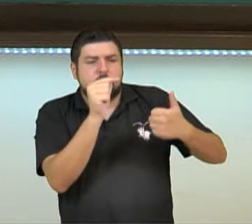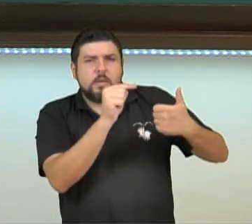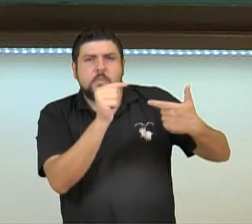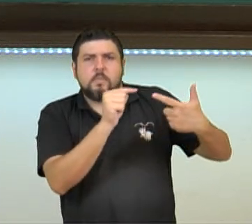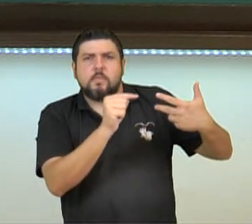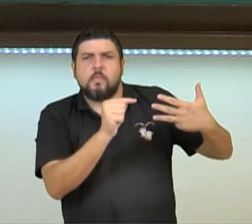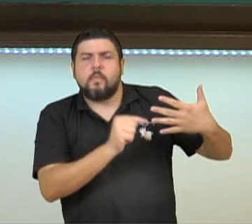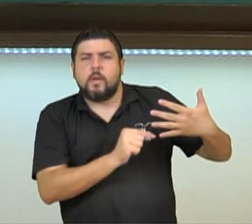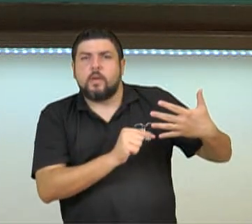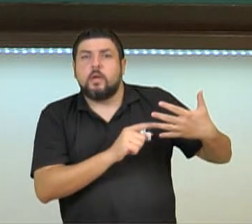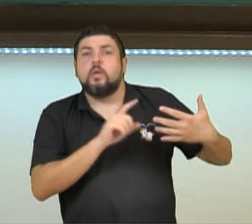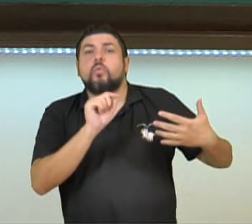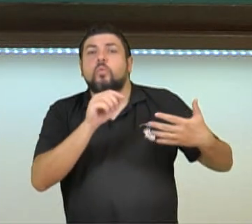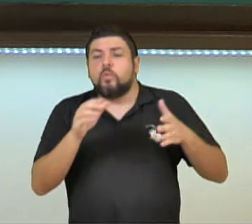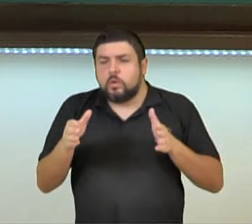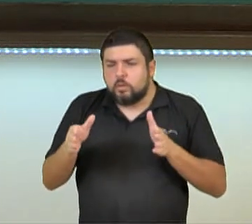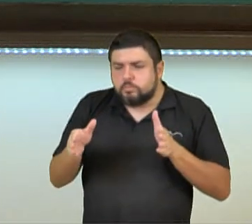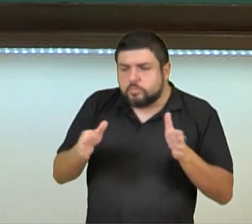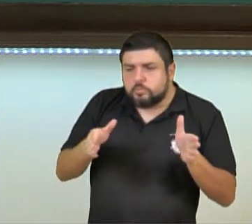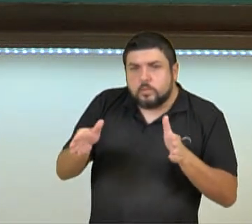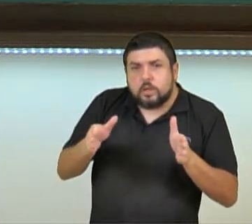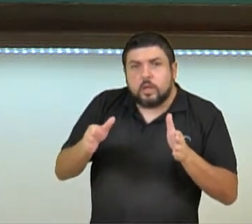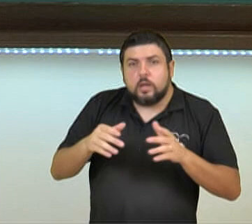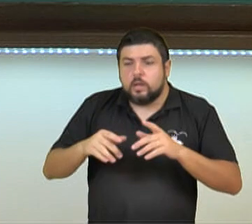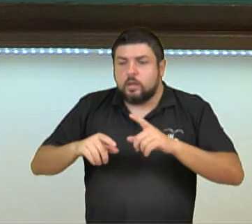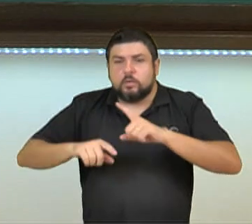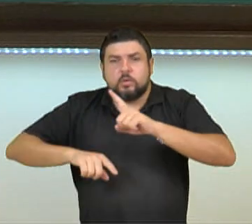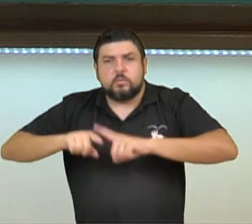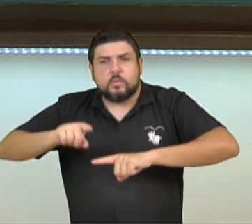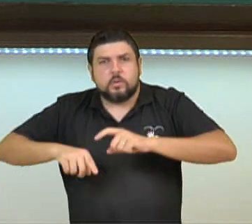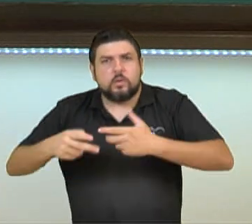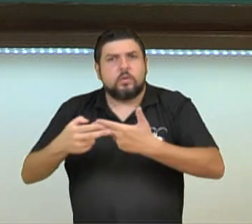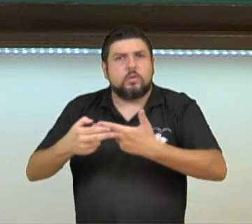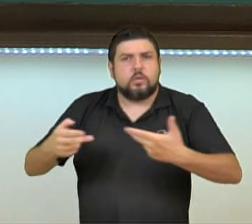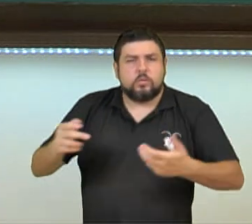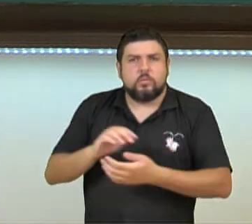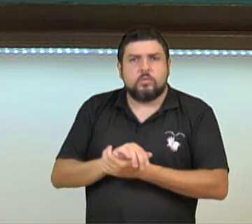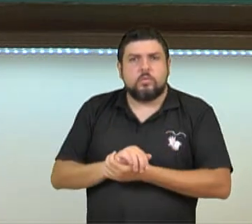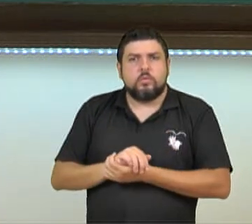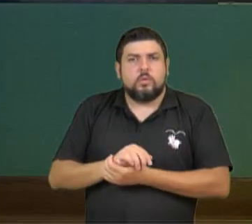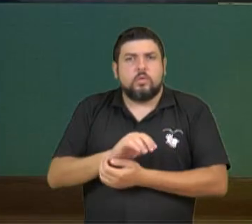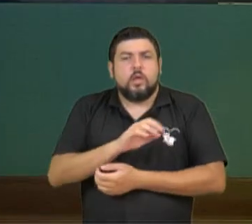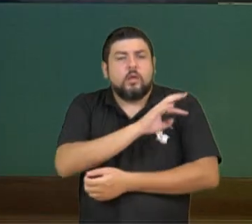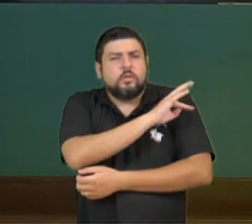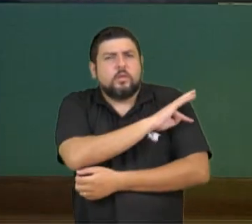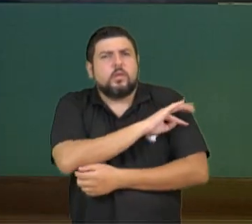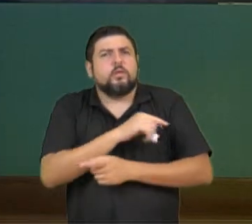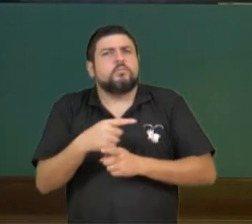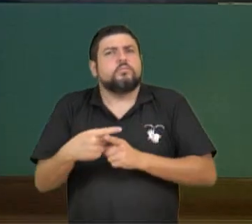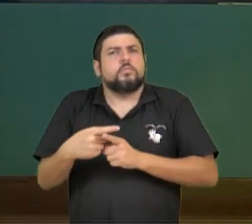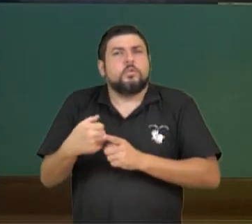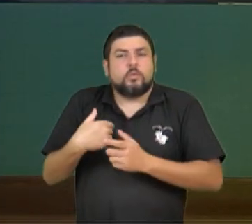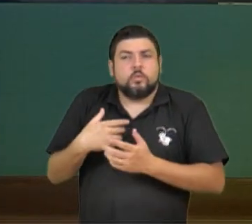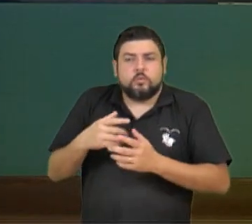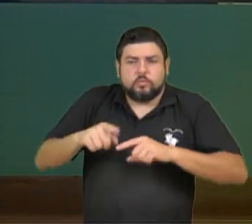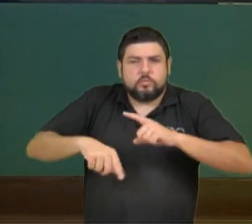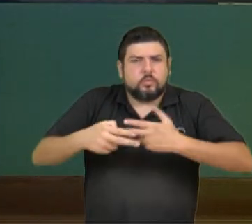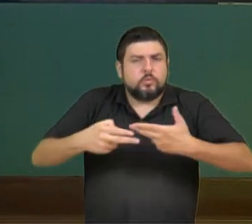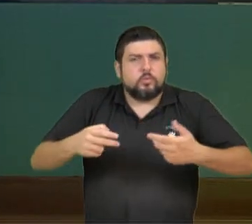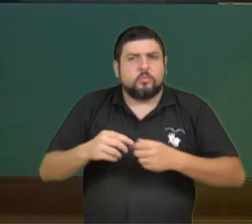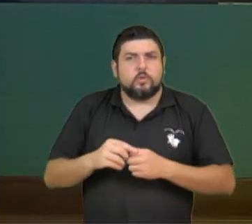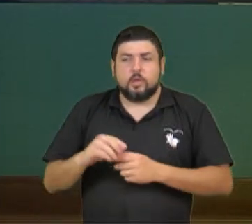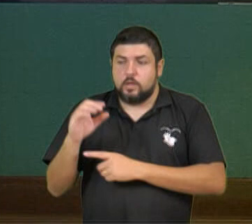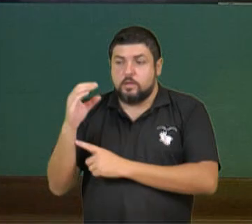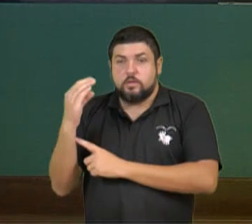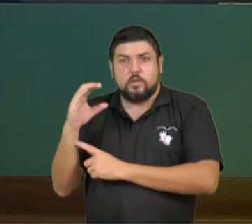mecanismos mais elaborados, científico, por feito a partir de ciência, organização, metodologia e controle,